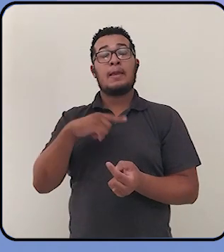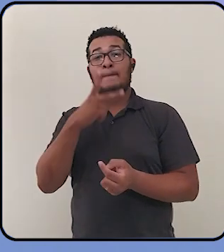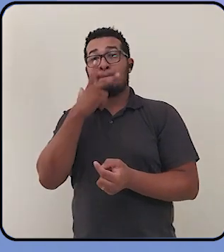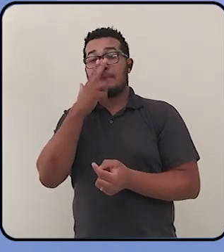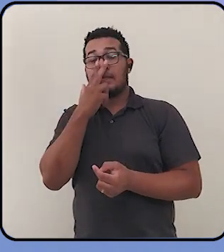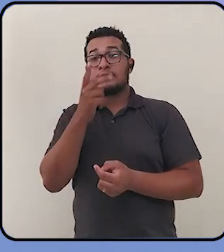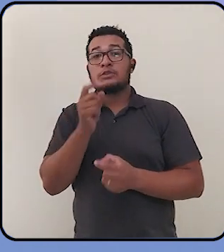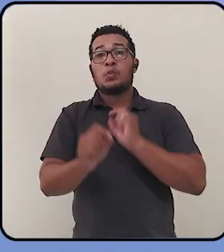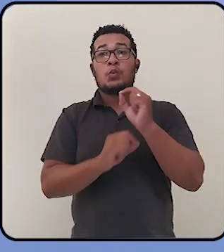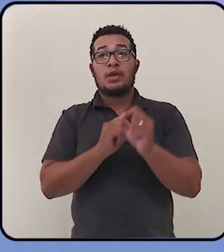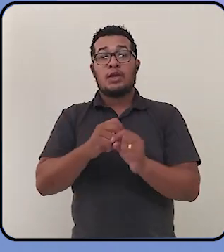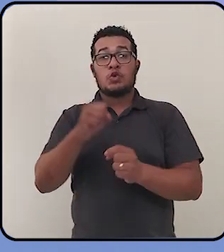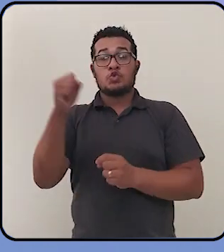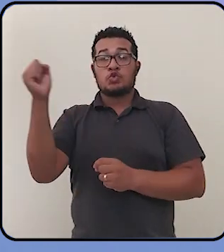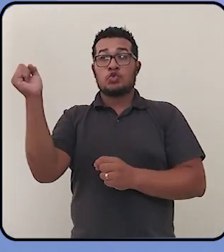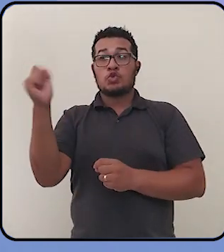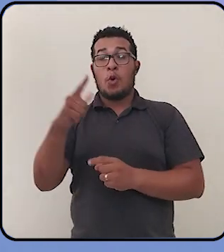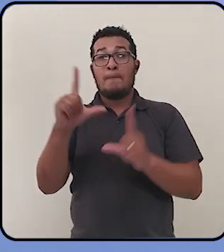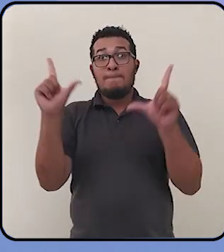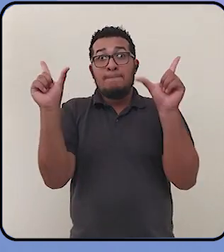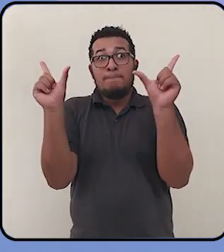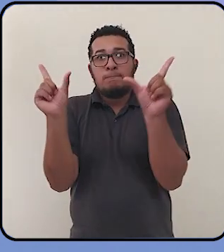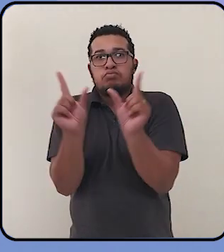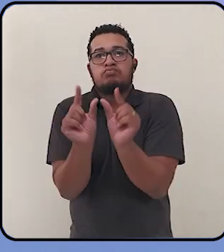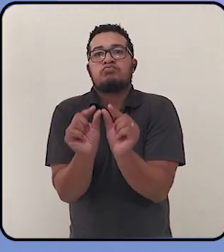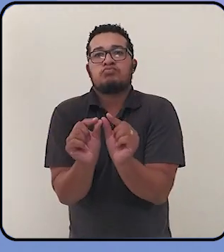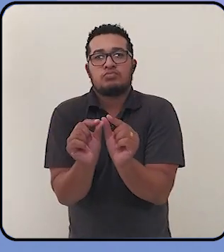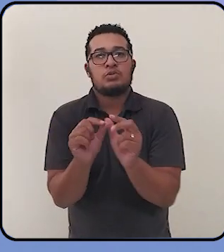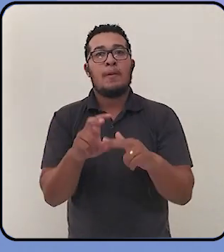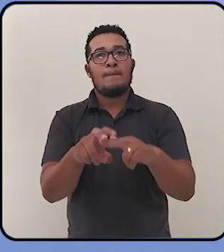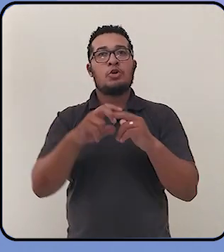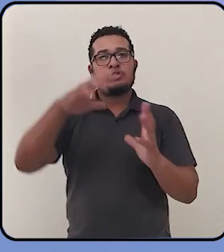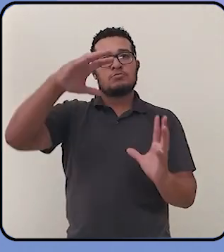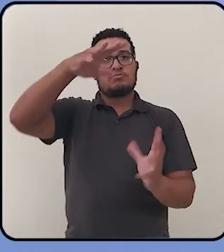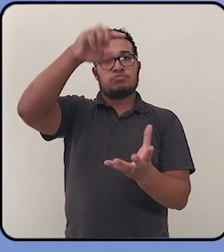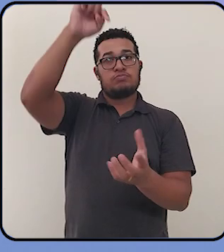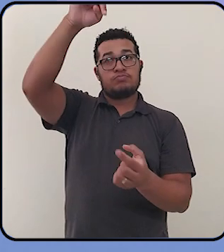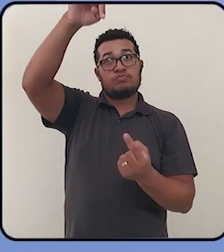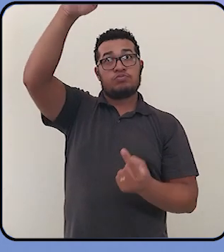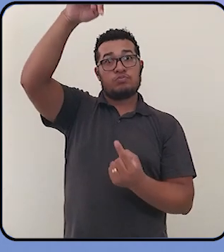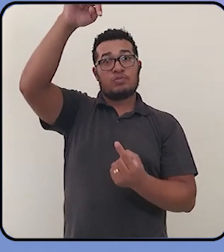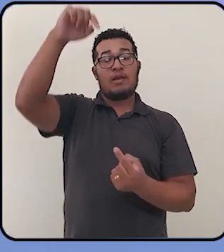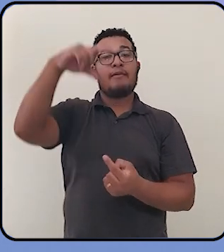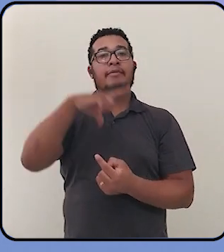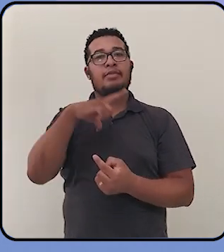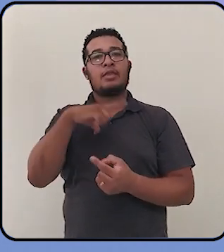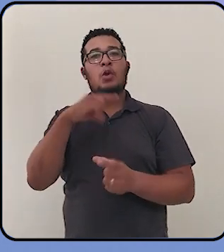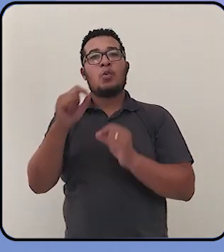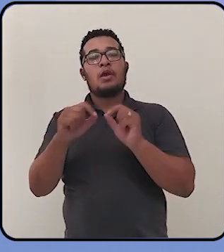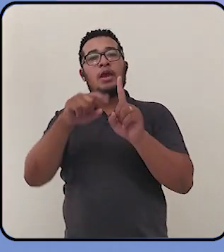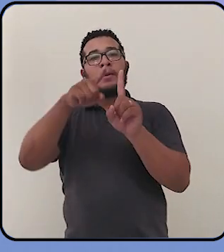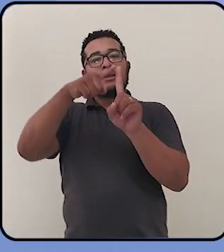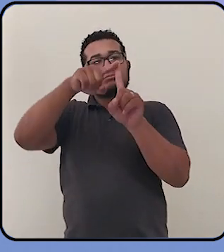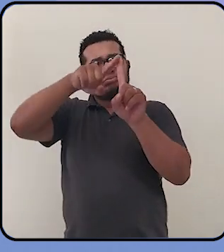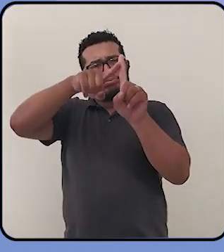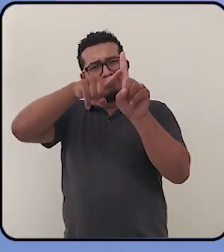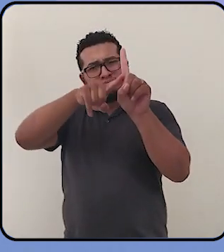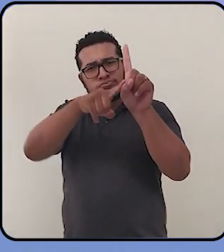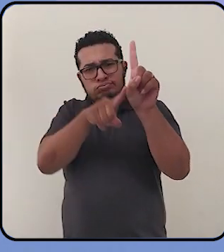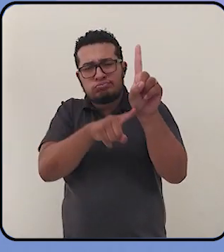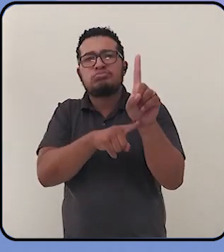temos a menor incidência de raios solares. Por isso que nos polos nós temos as menores